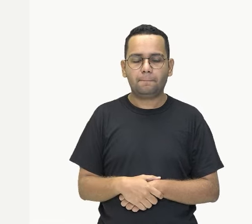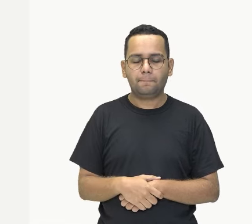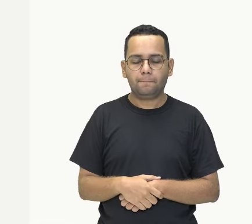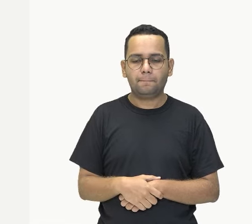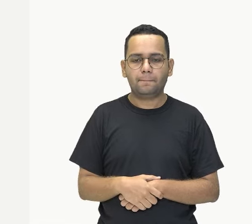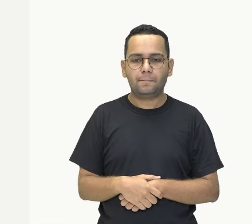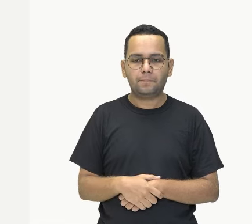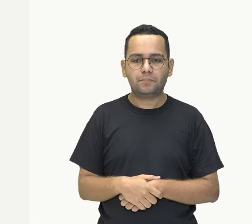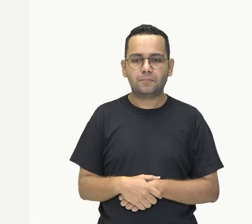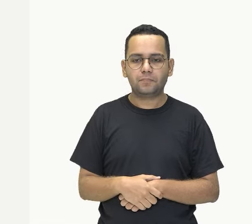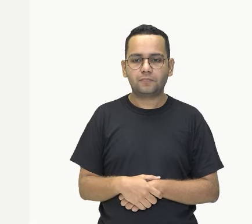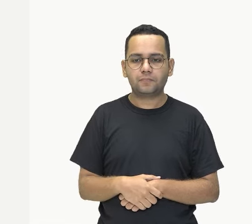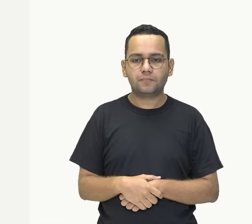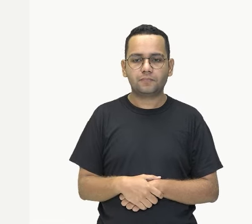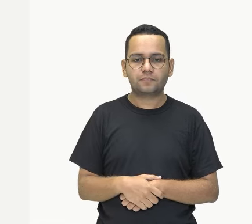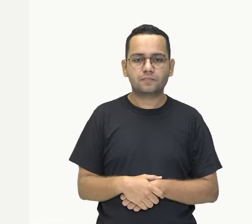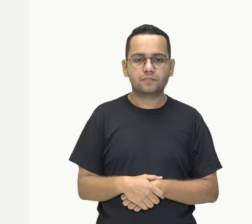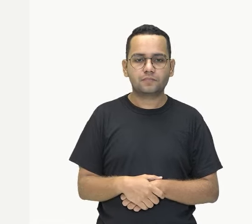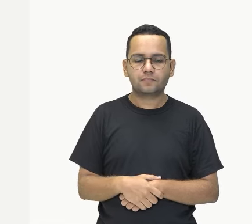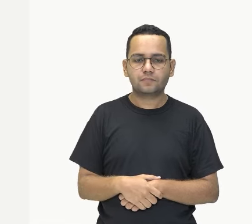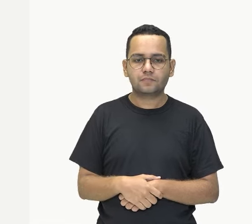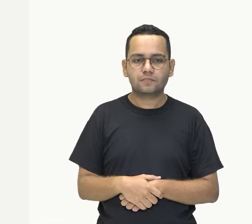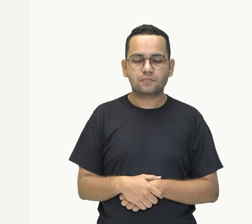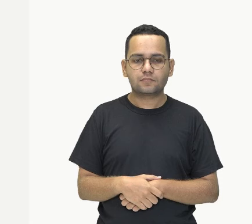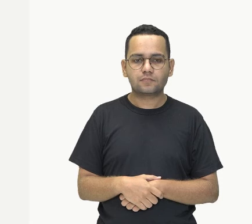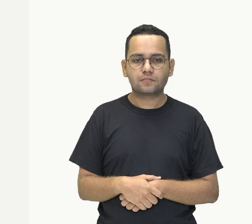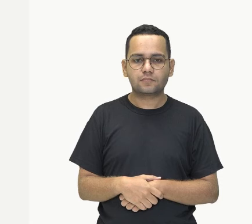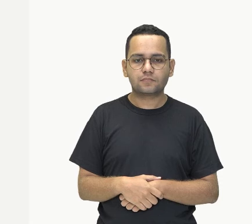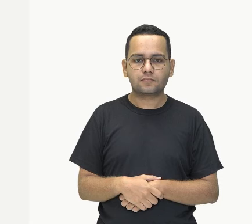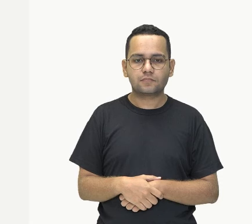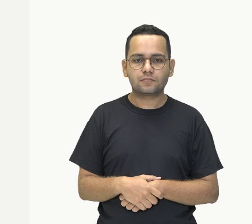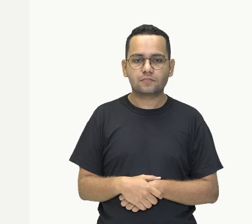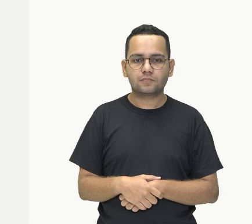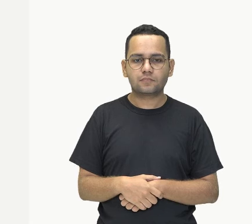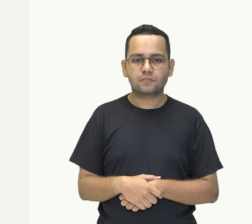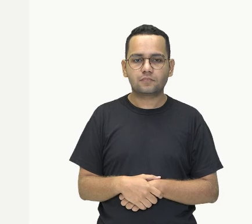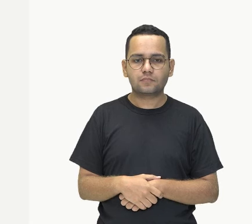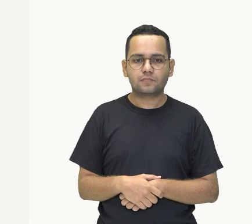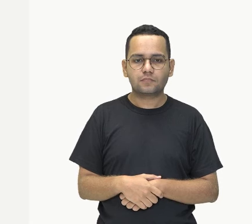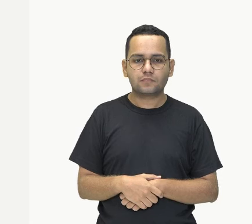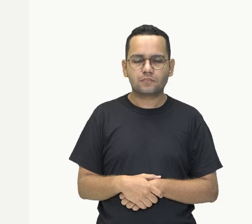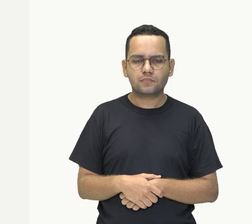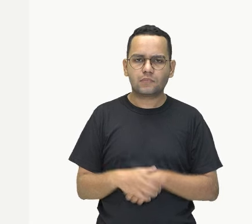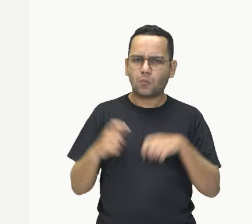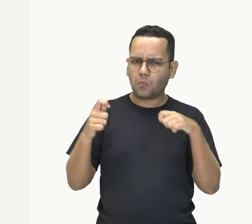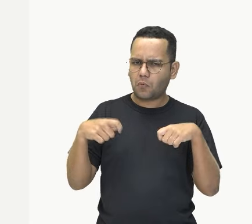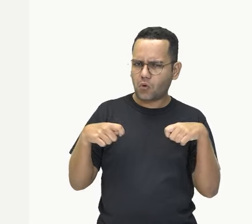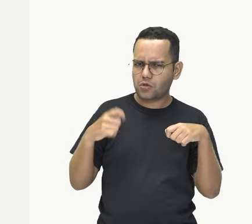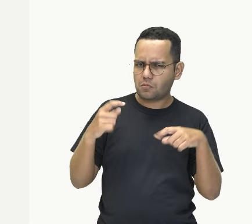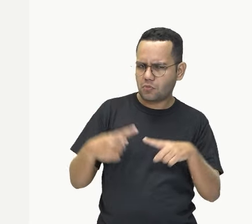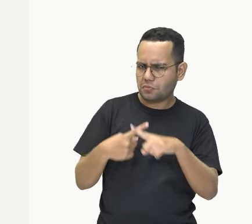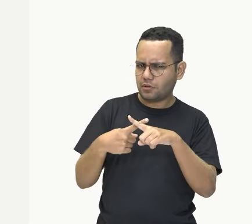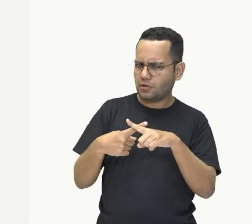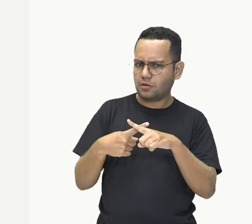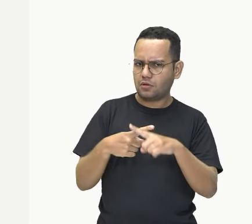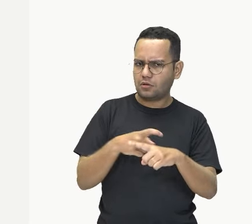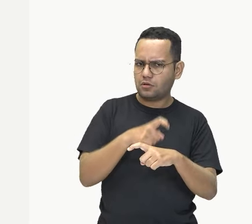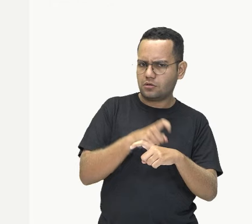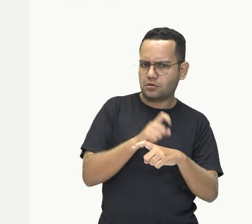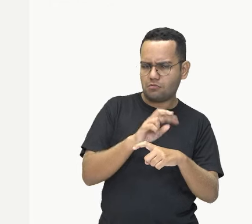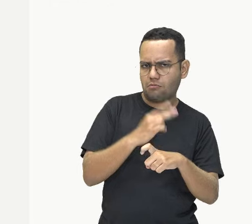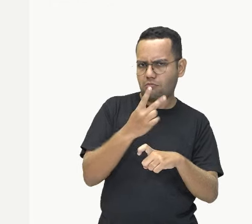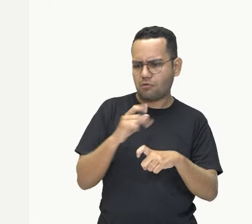Tá? 8 vezes 15 é 120. E aí, eu posso fazer agora a multiplicação entre as minhas partes